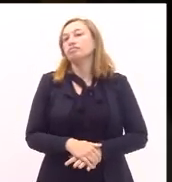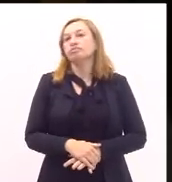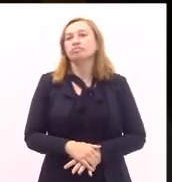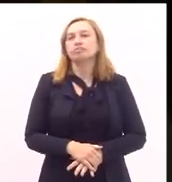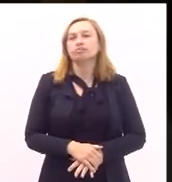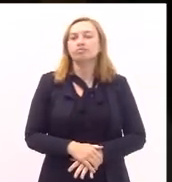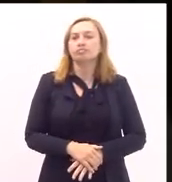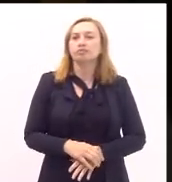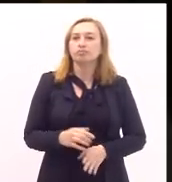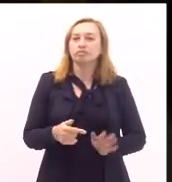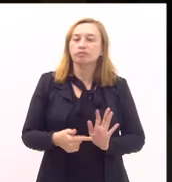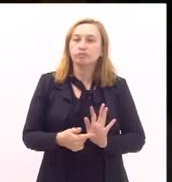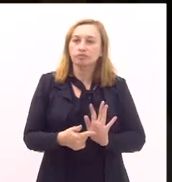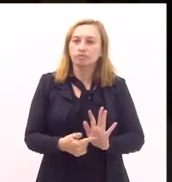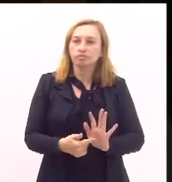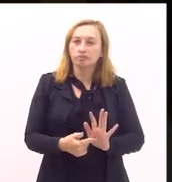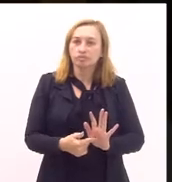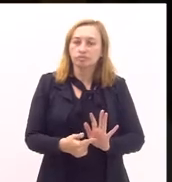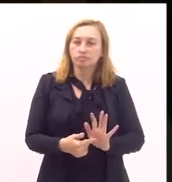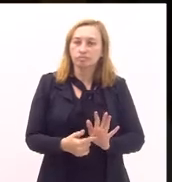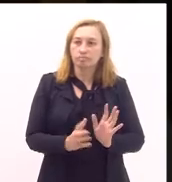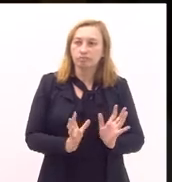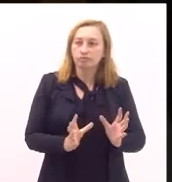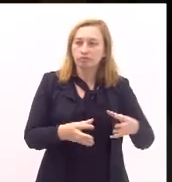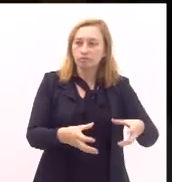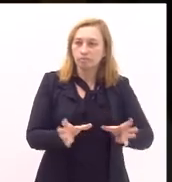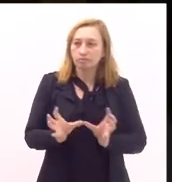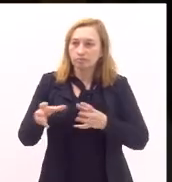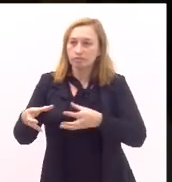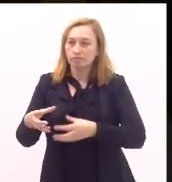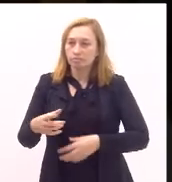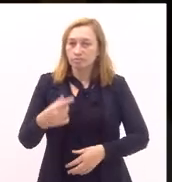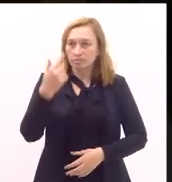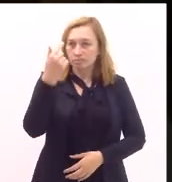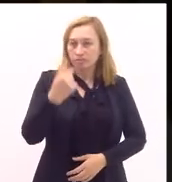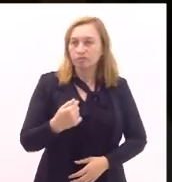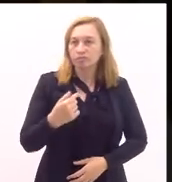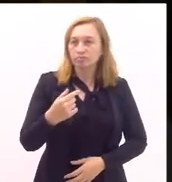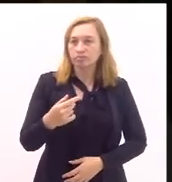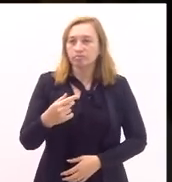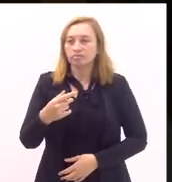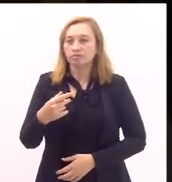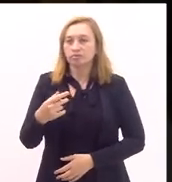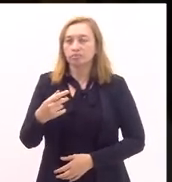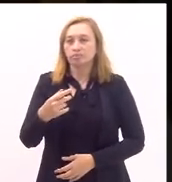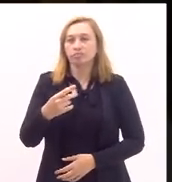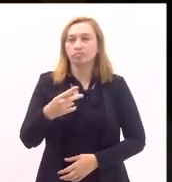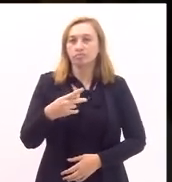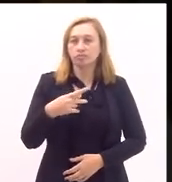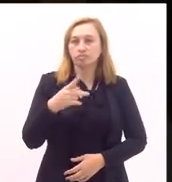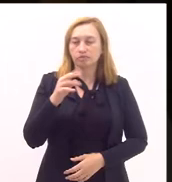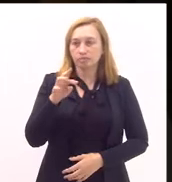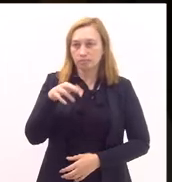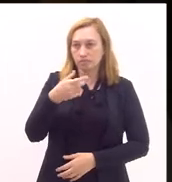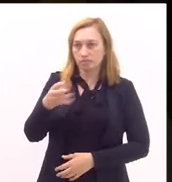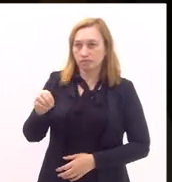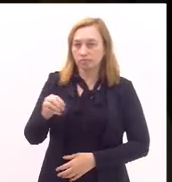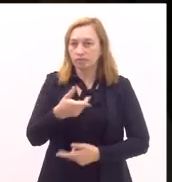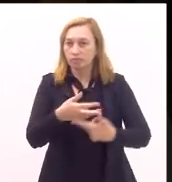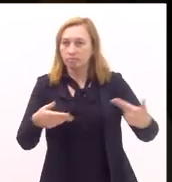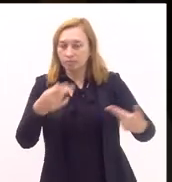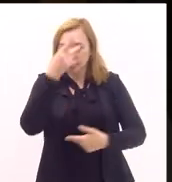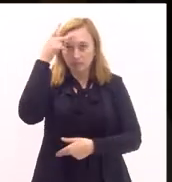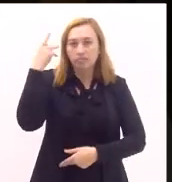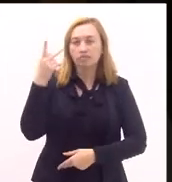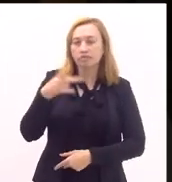a população segundo a autodeclaração É muita gente que era Negra e